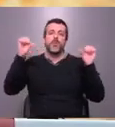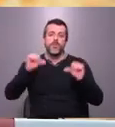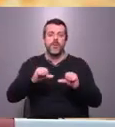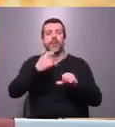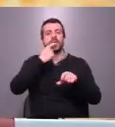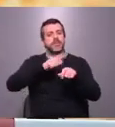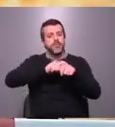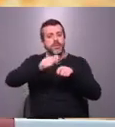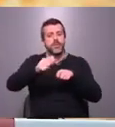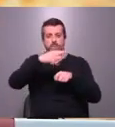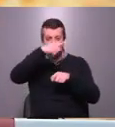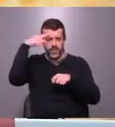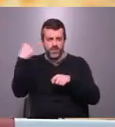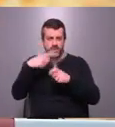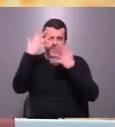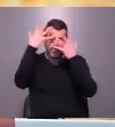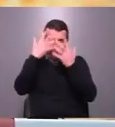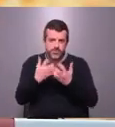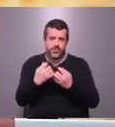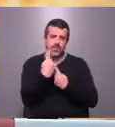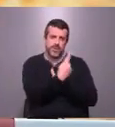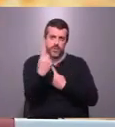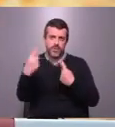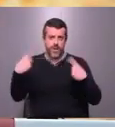e difíceis que cada um de nós tem de atravessar.